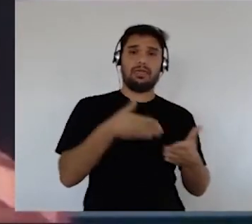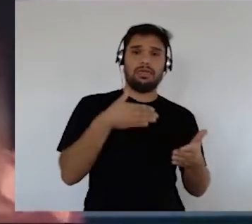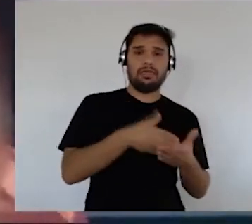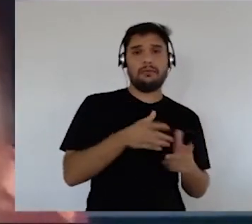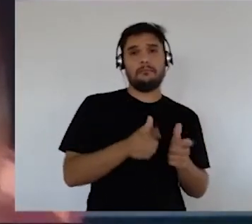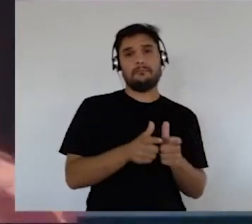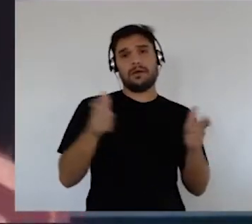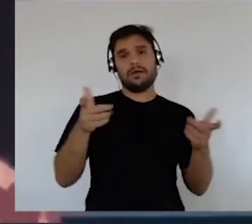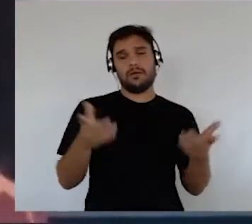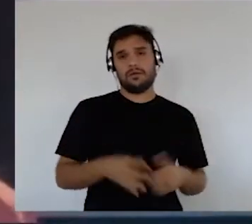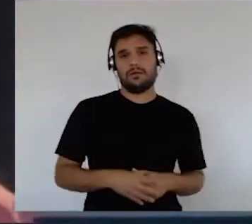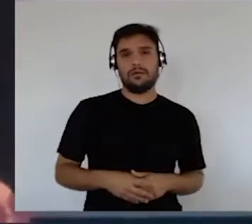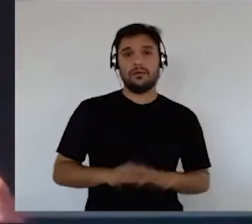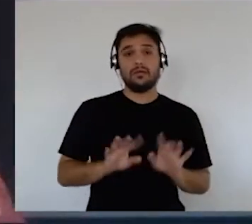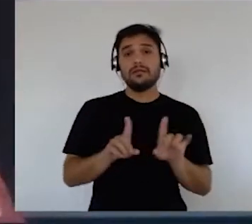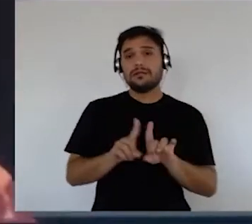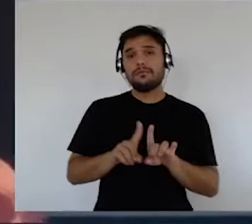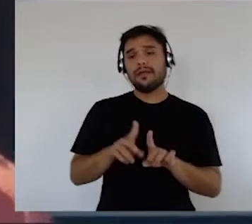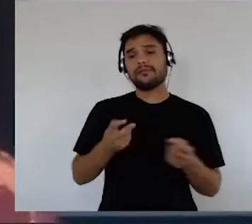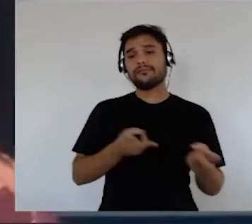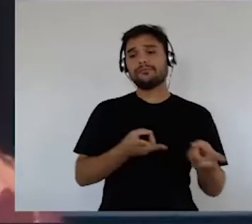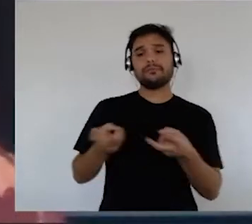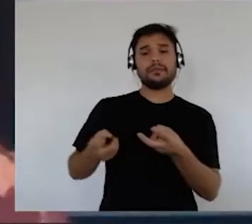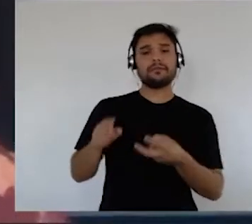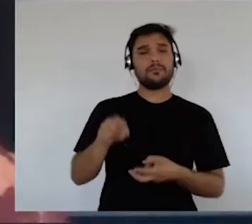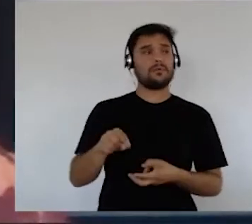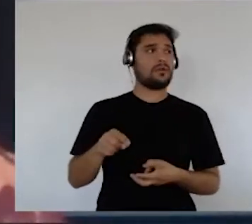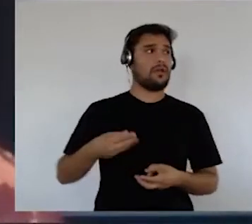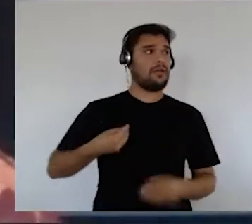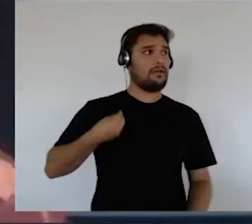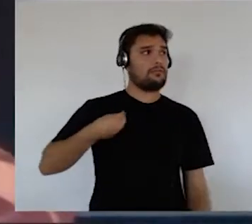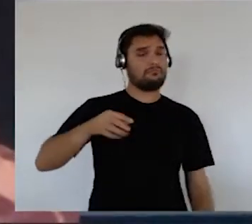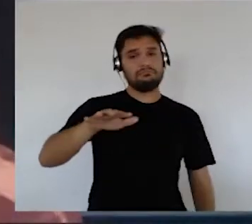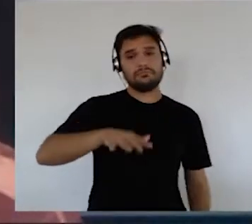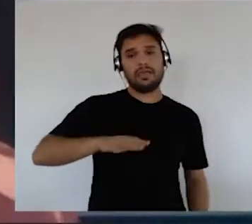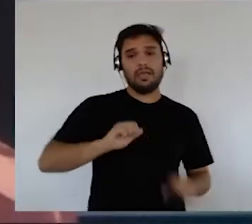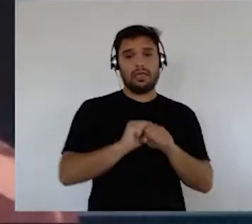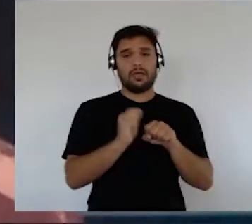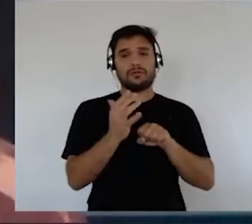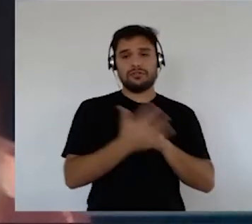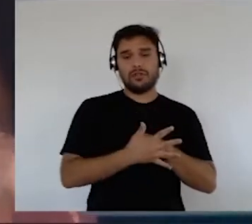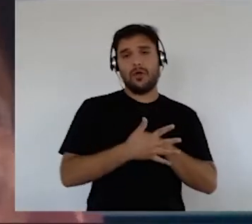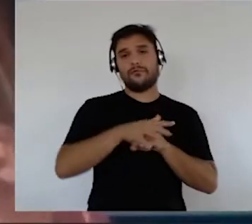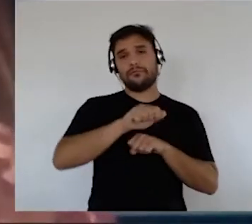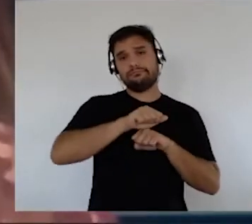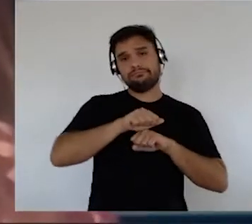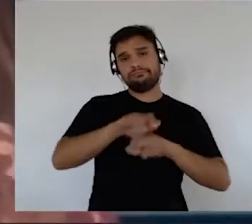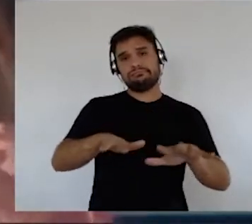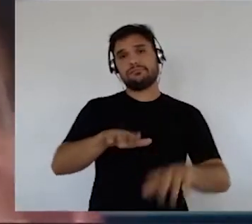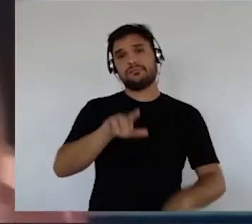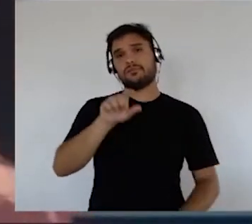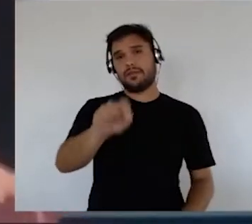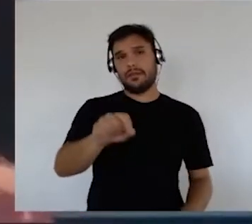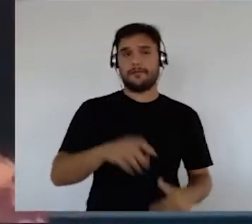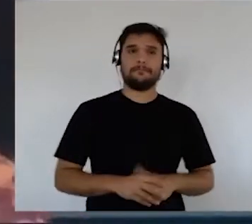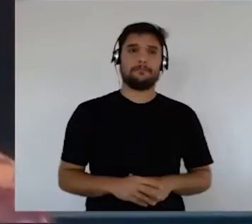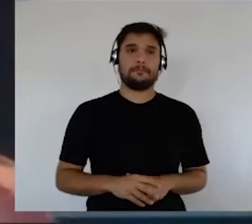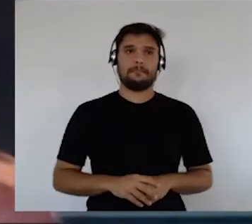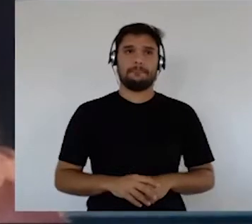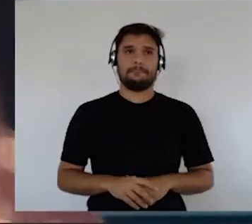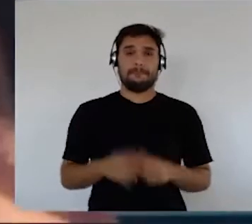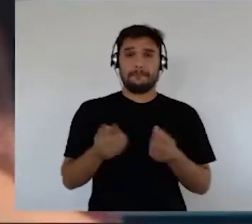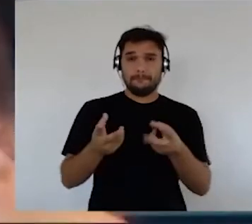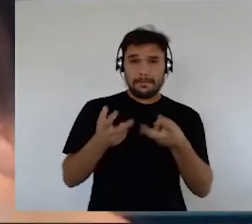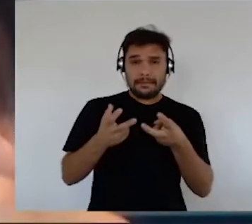a mais. E o que a gente observa com a realidade da pandemia e da Covid-19? A gente observa